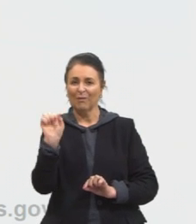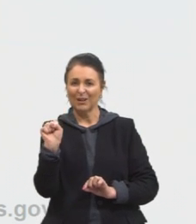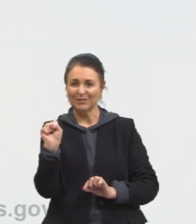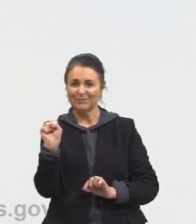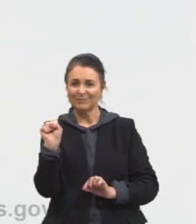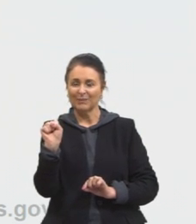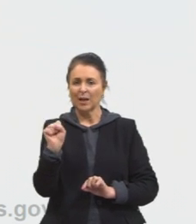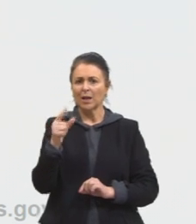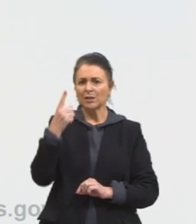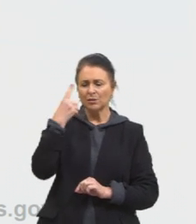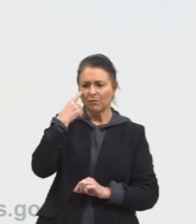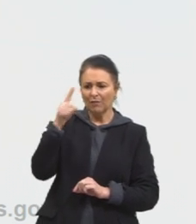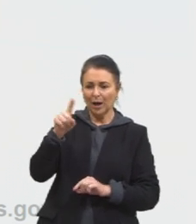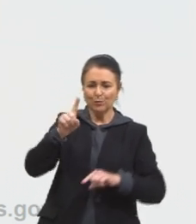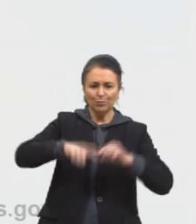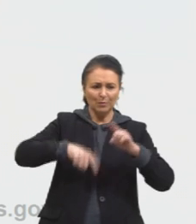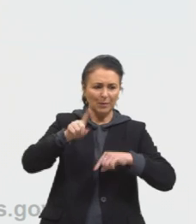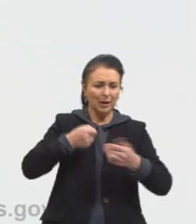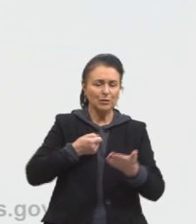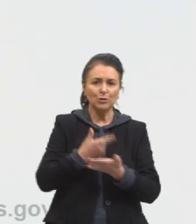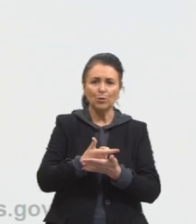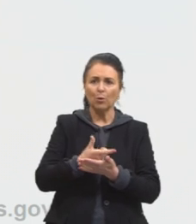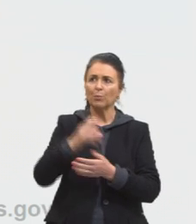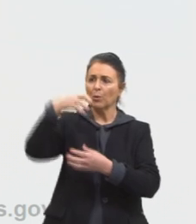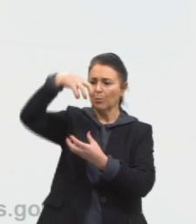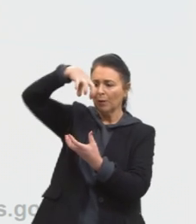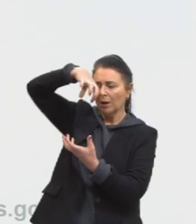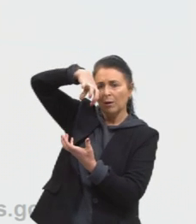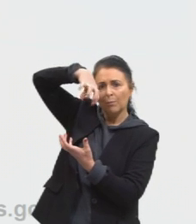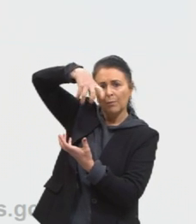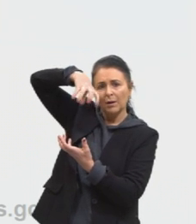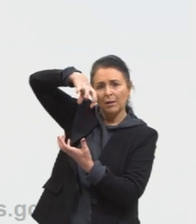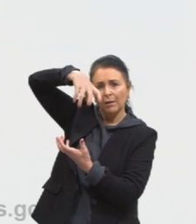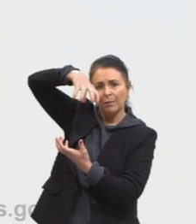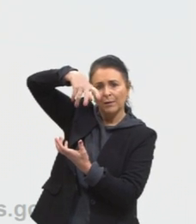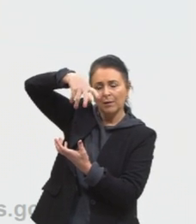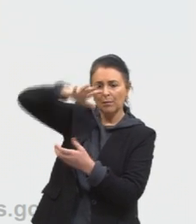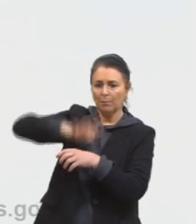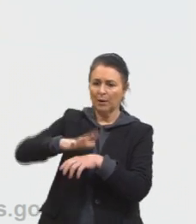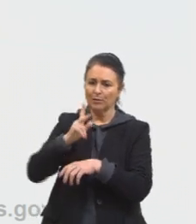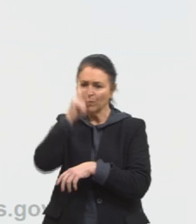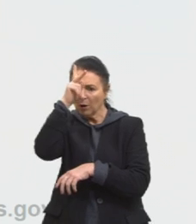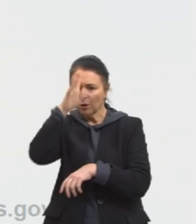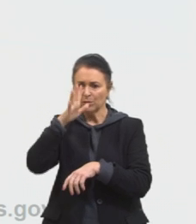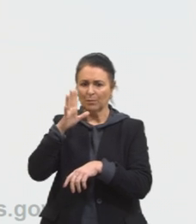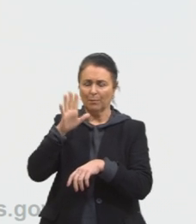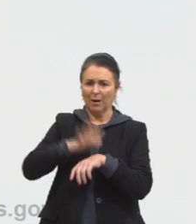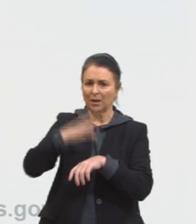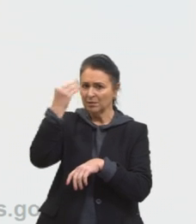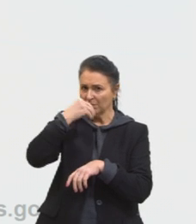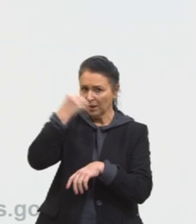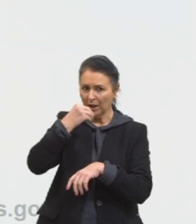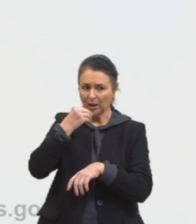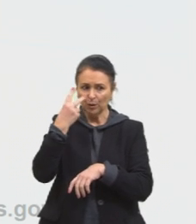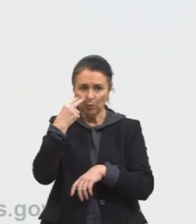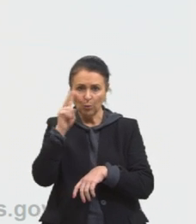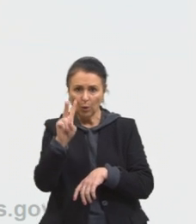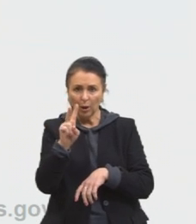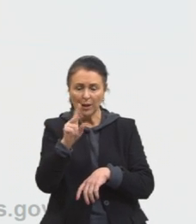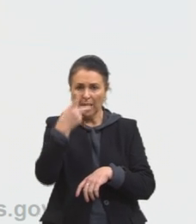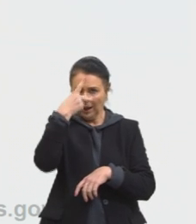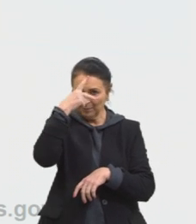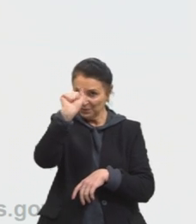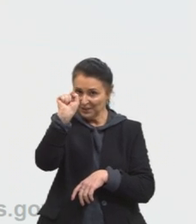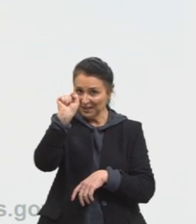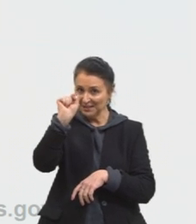bastante Por exemplo quando a gente vai no mercado comprar uma lâmpada né a gente que é uma lâmpada mais forte ou mais fraca a gente olha né o Vate dessa